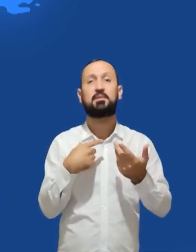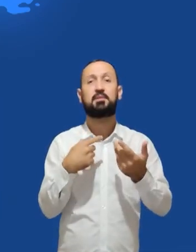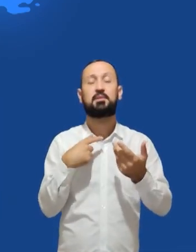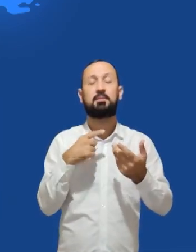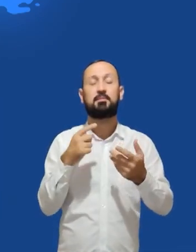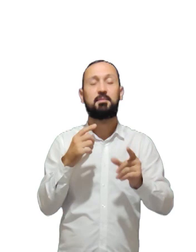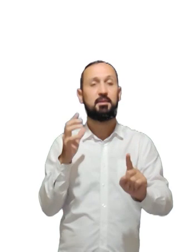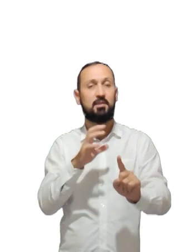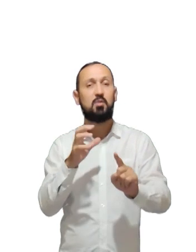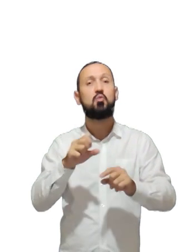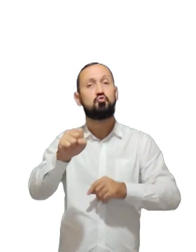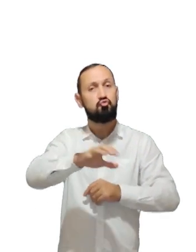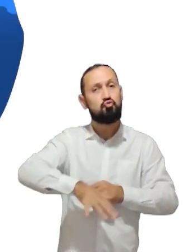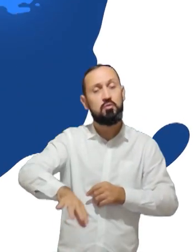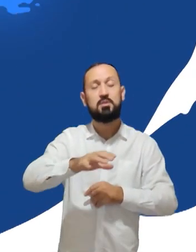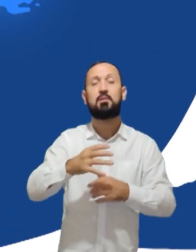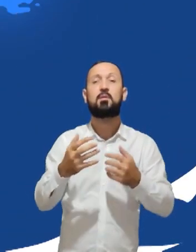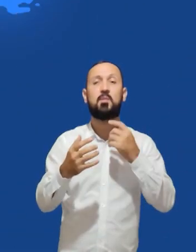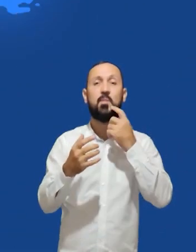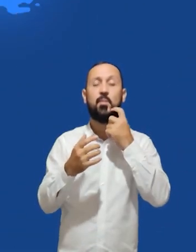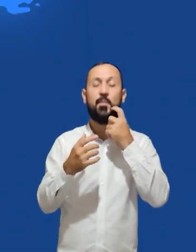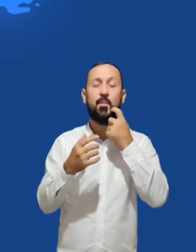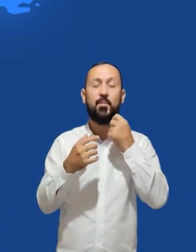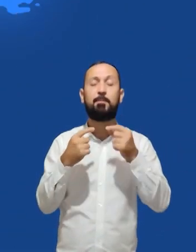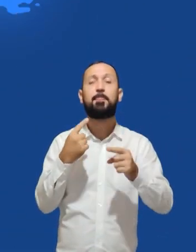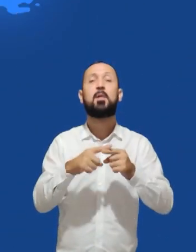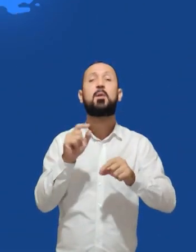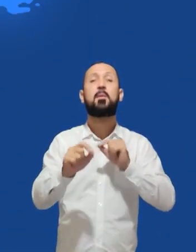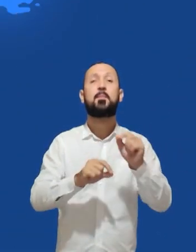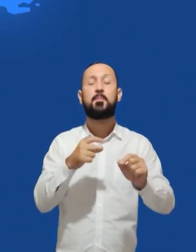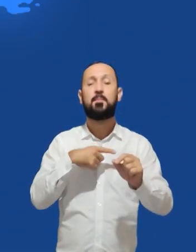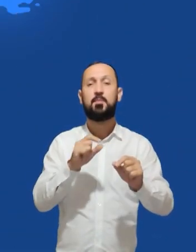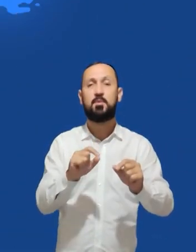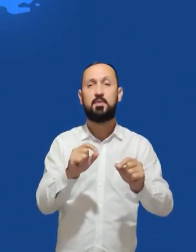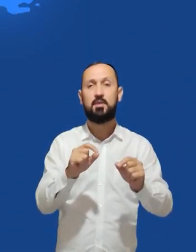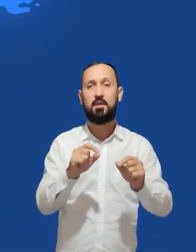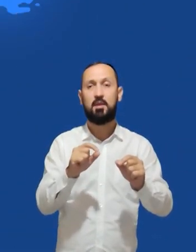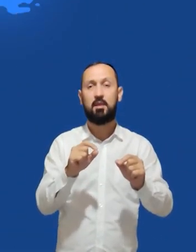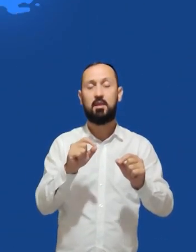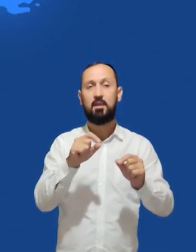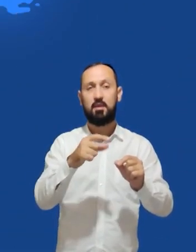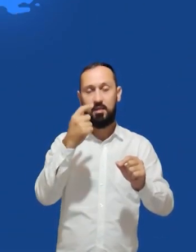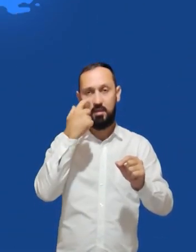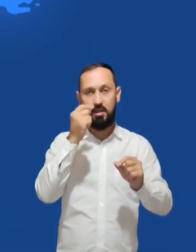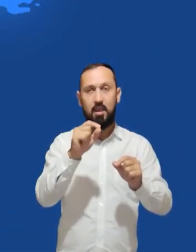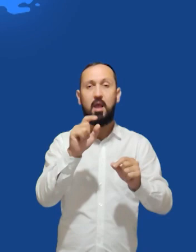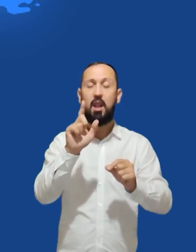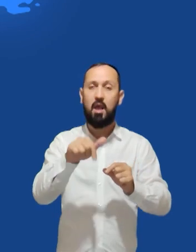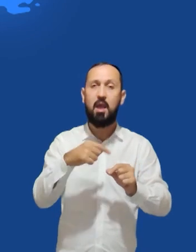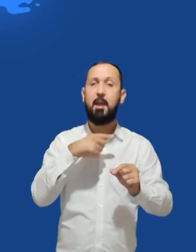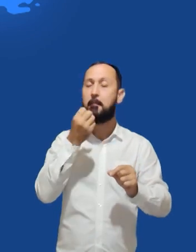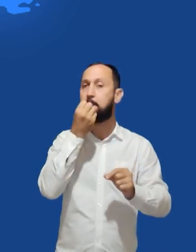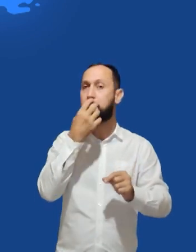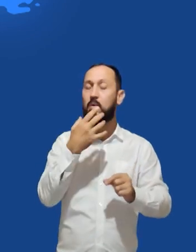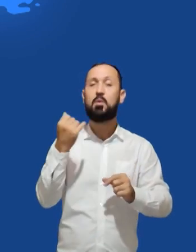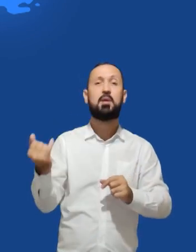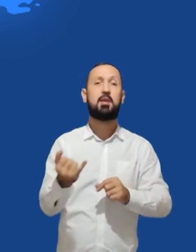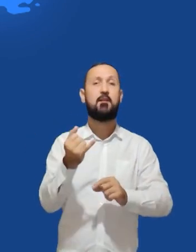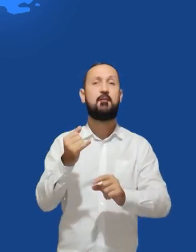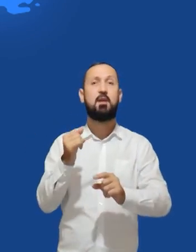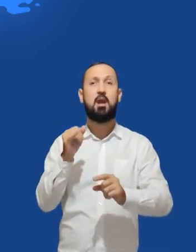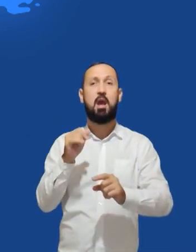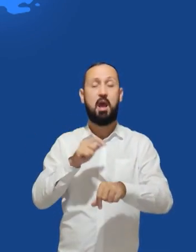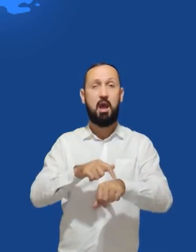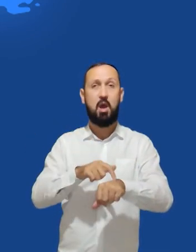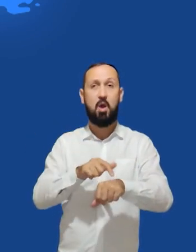algo de balançar com o meio social. Porque o mapeamento, a intervenção, ela é